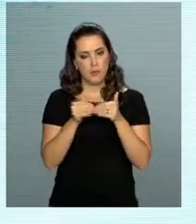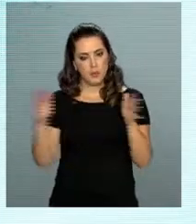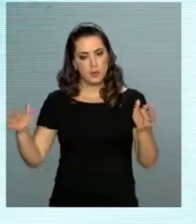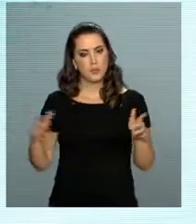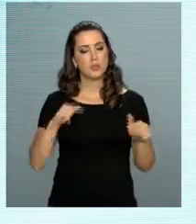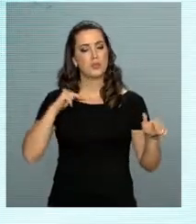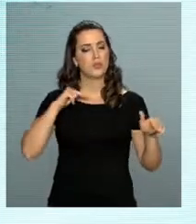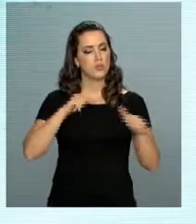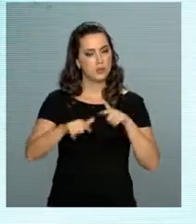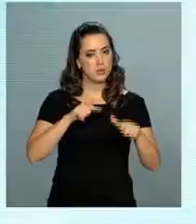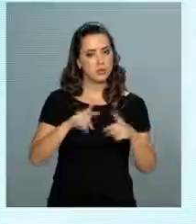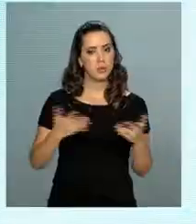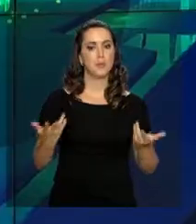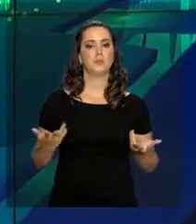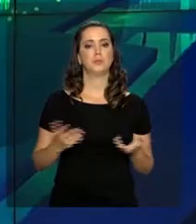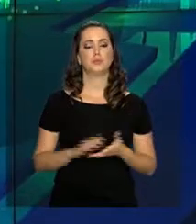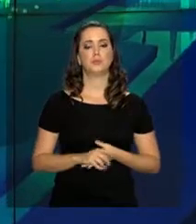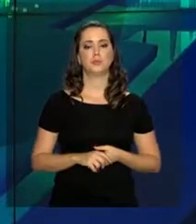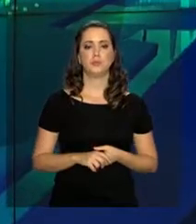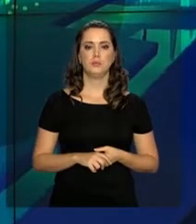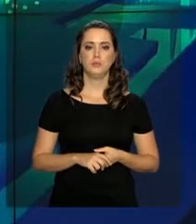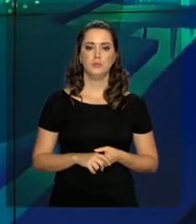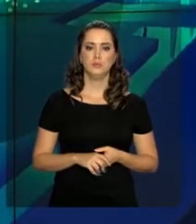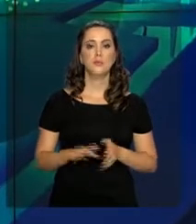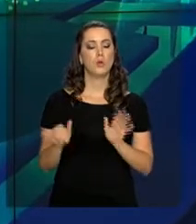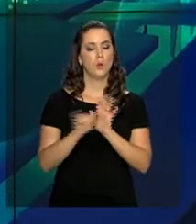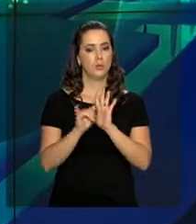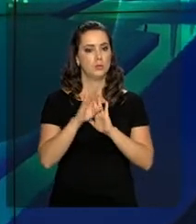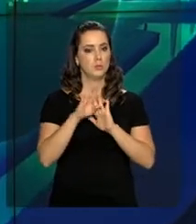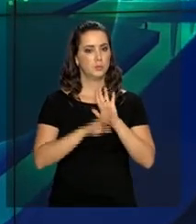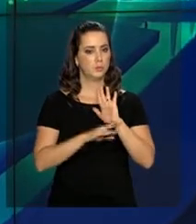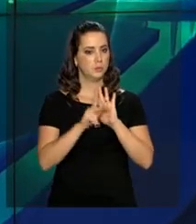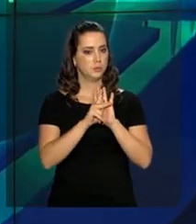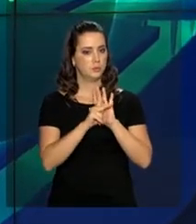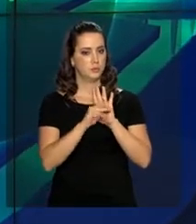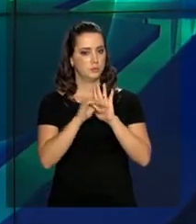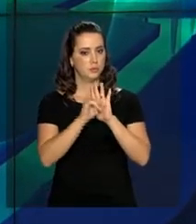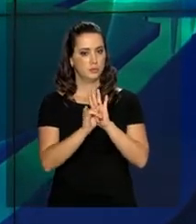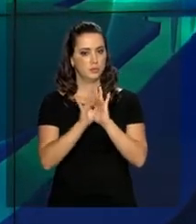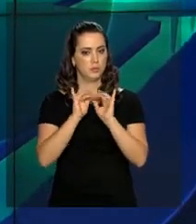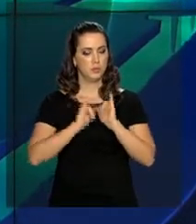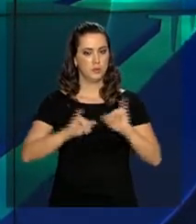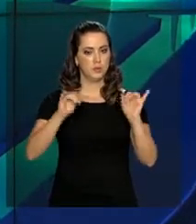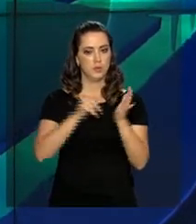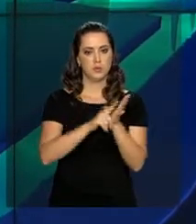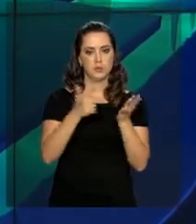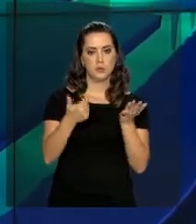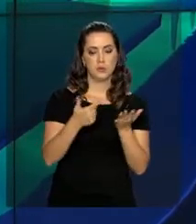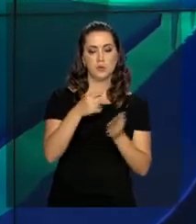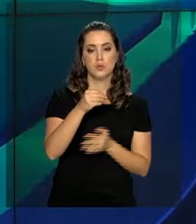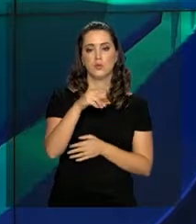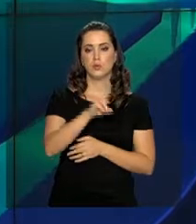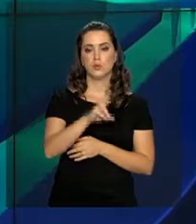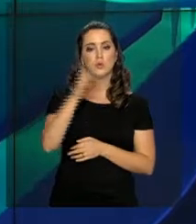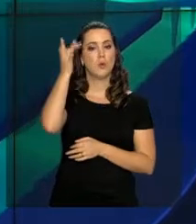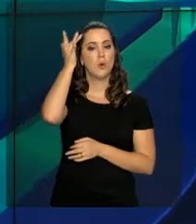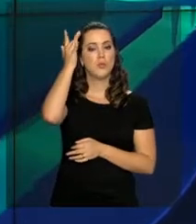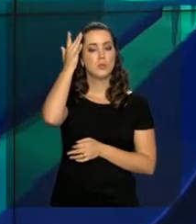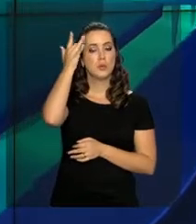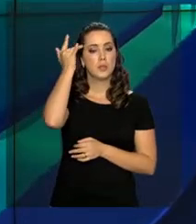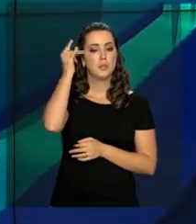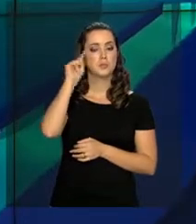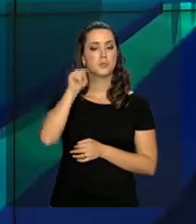é de empregos os editais do programa de parcerias de investimentos serão publicados no diário oficial